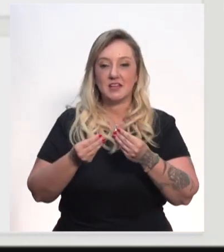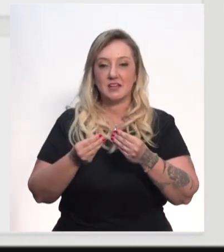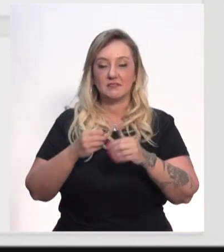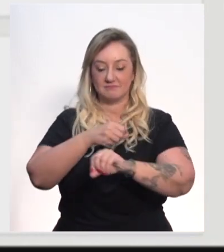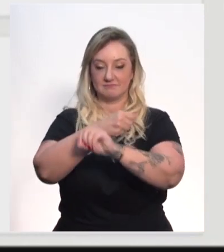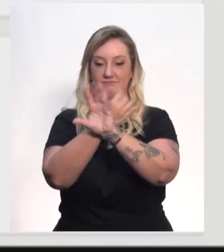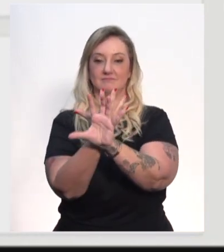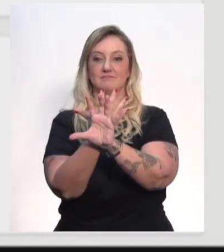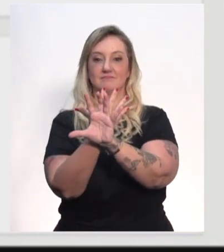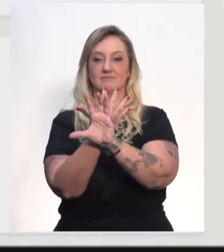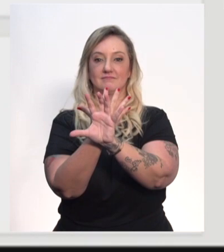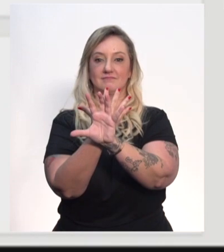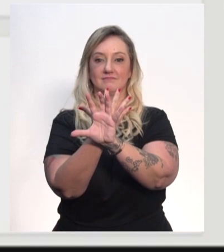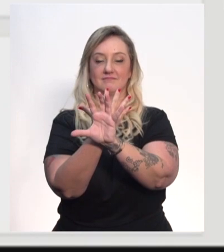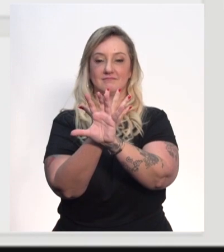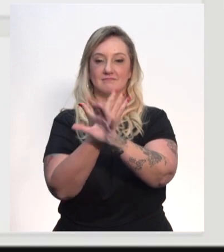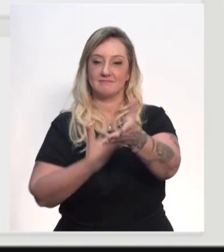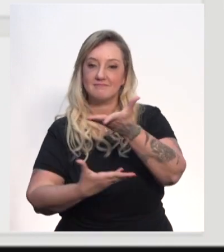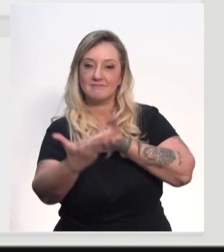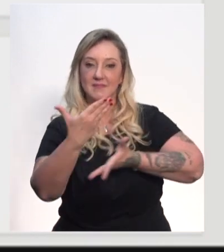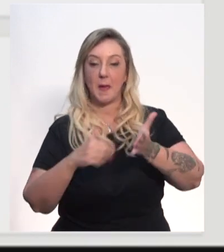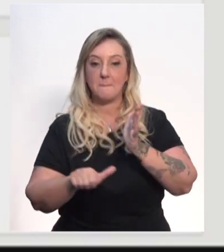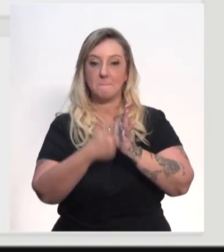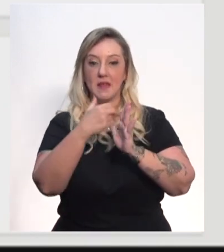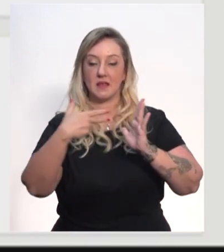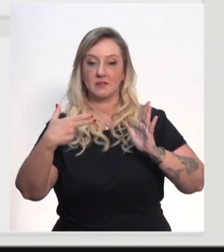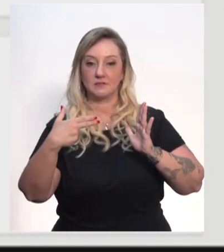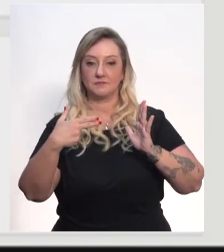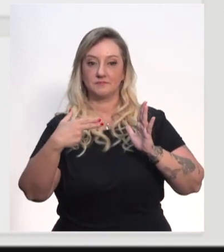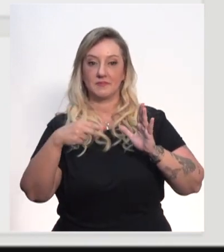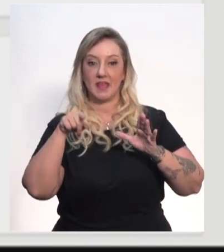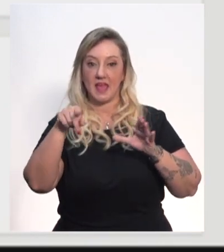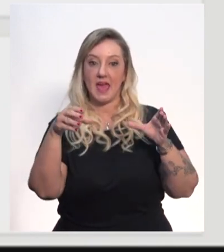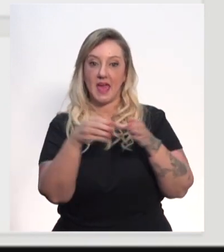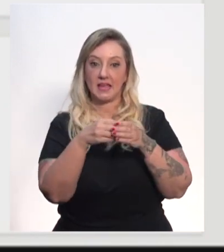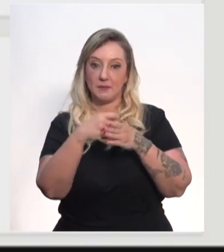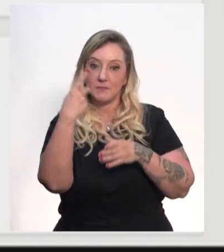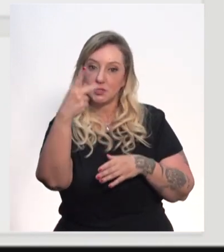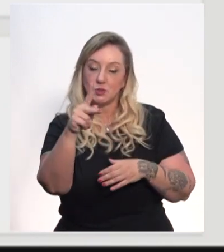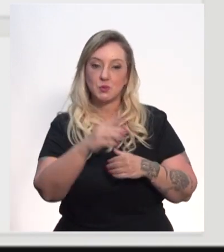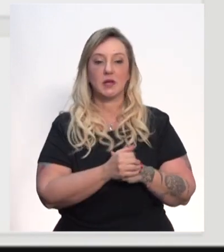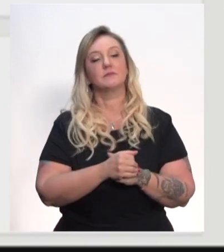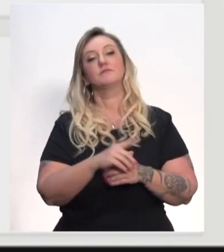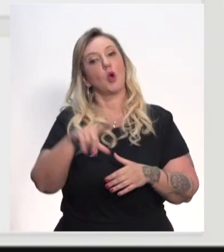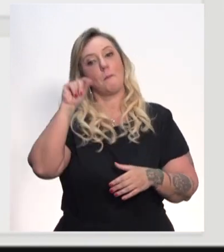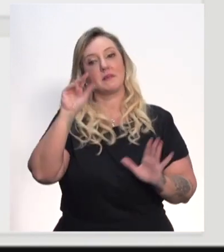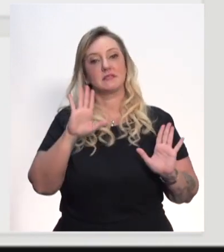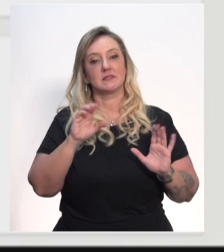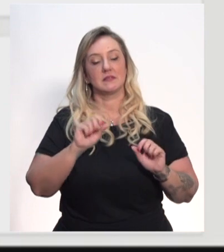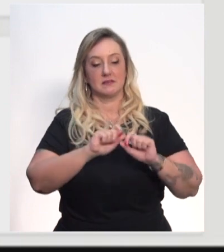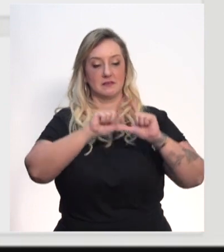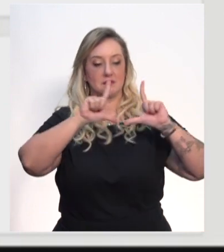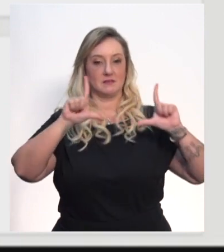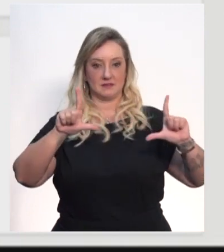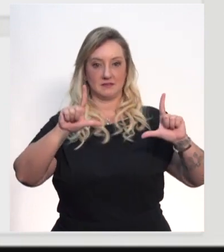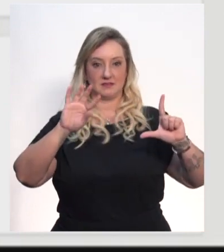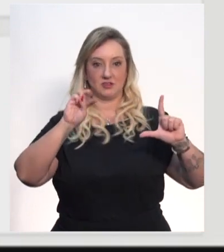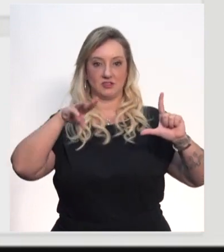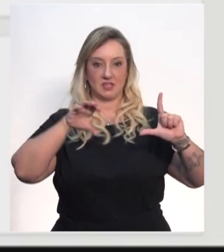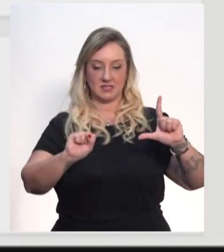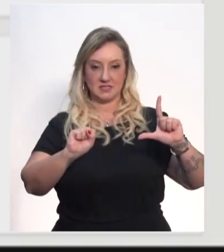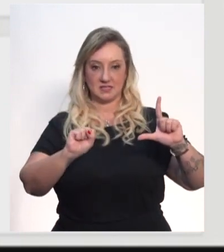clique no símbolo do microfone. Para você desabilitar e habilitar a webcam, clique no símbolo da